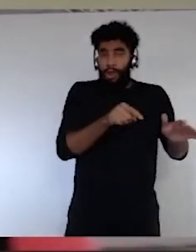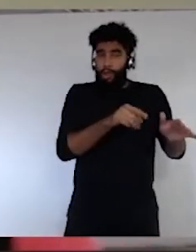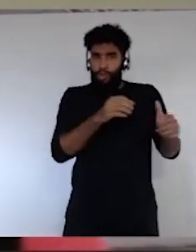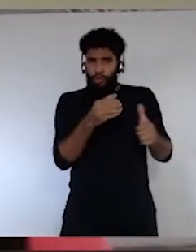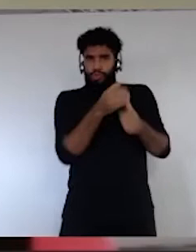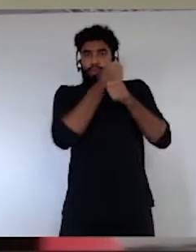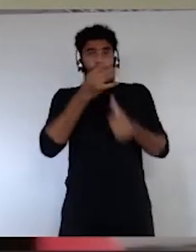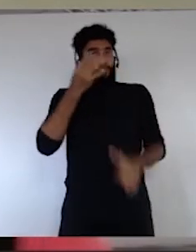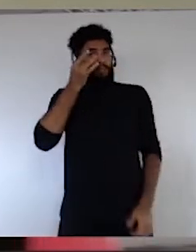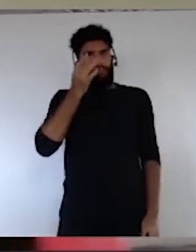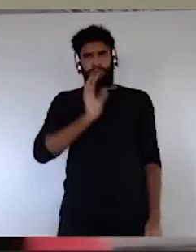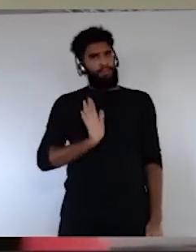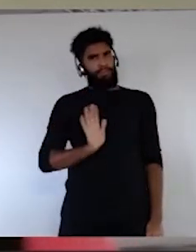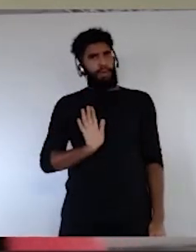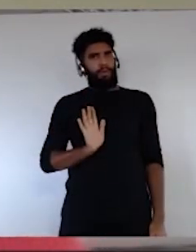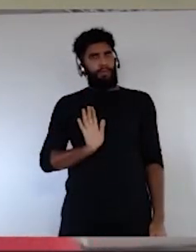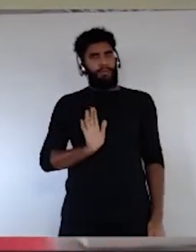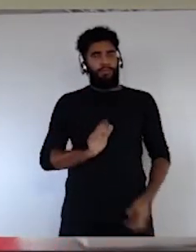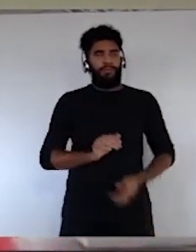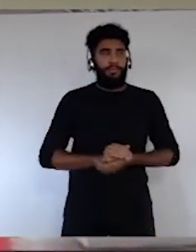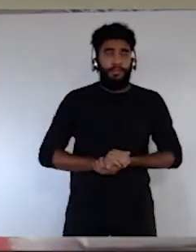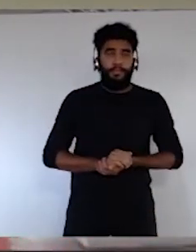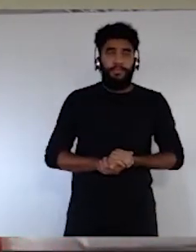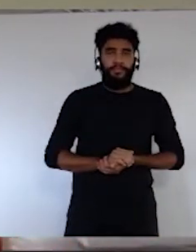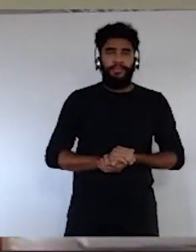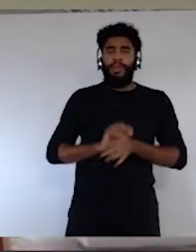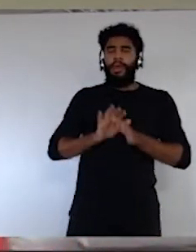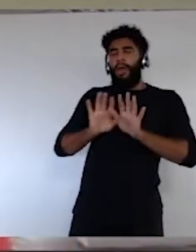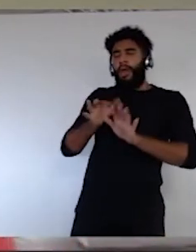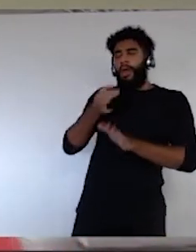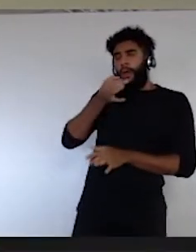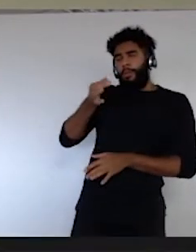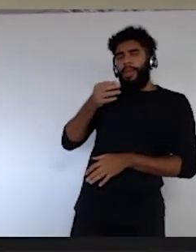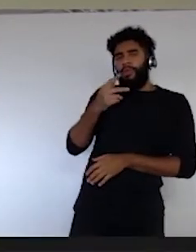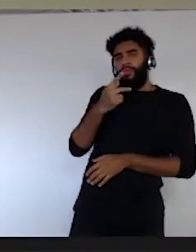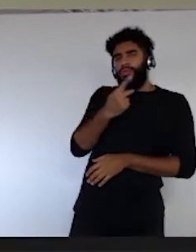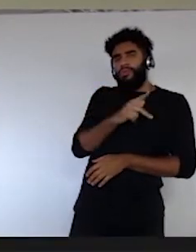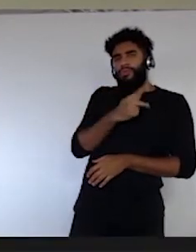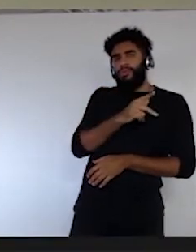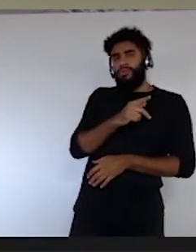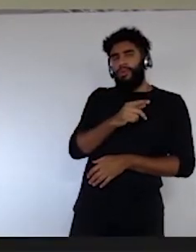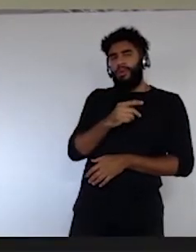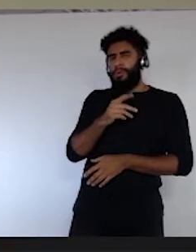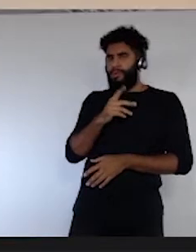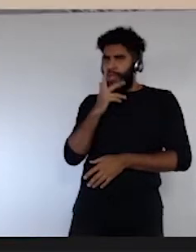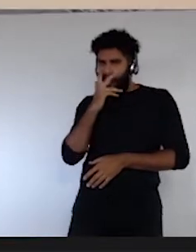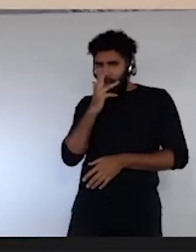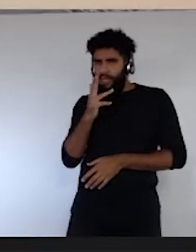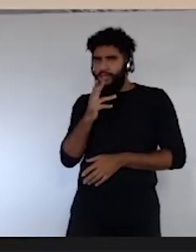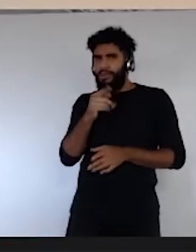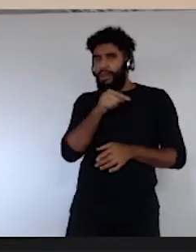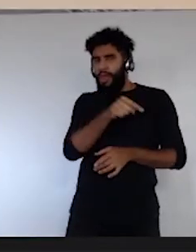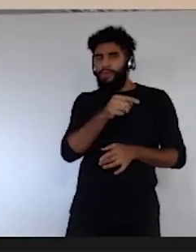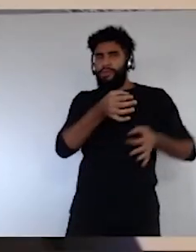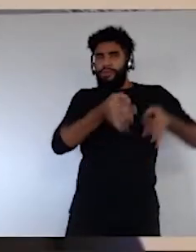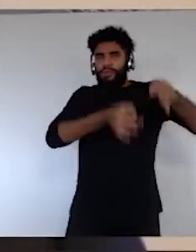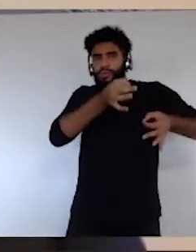substituído. Quer dizer que, na sua opinião, por exemplo, você acha que esses julgamentos